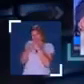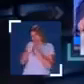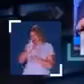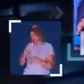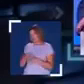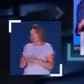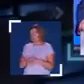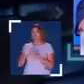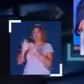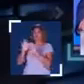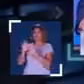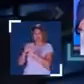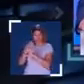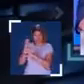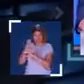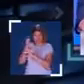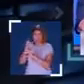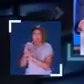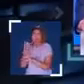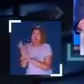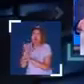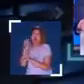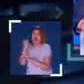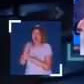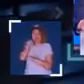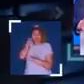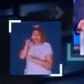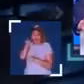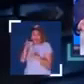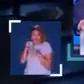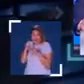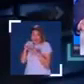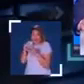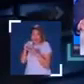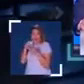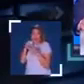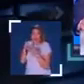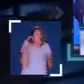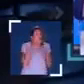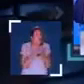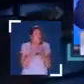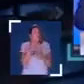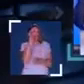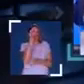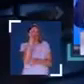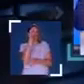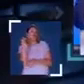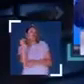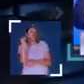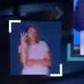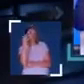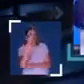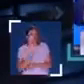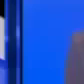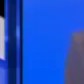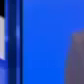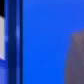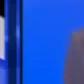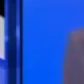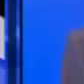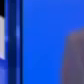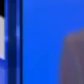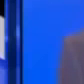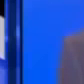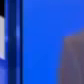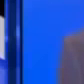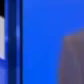Os senhores alimentaram ditaduras corruptas e sanguinárias com dinheiro público do Brasil. Isso é um crime de lesa